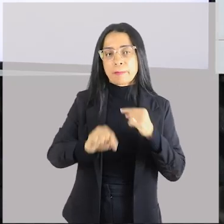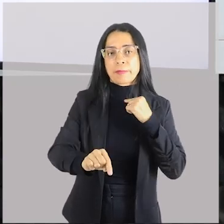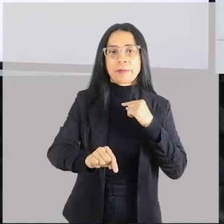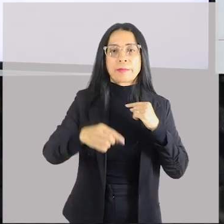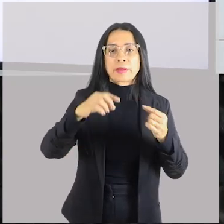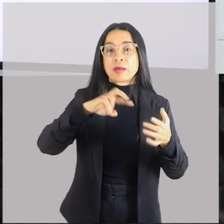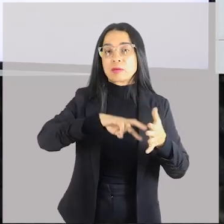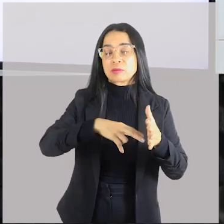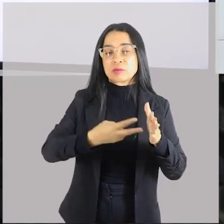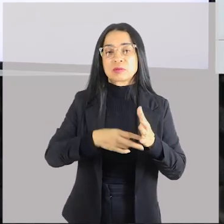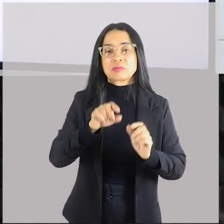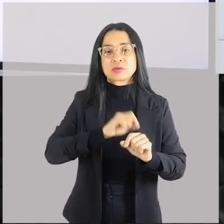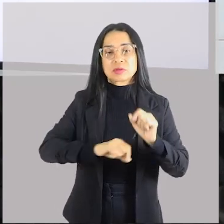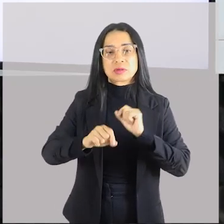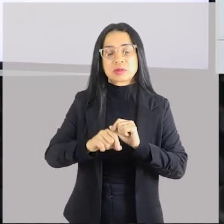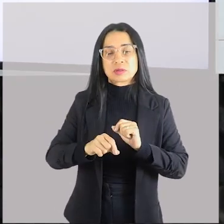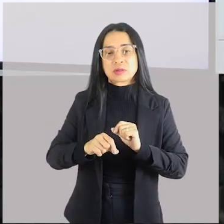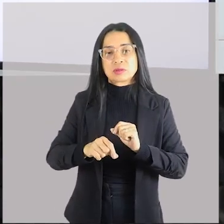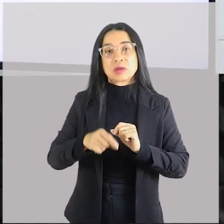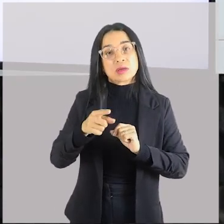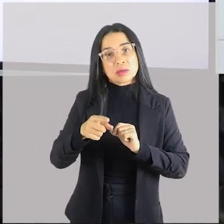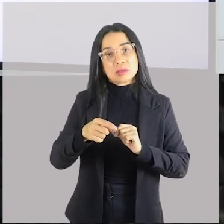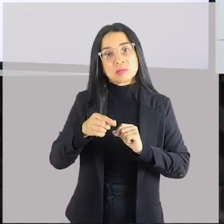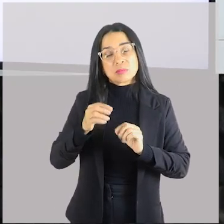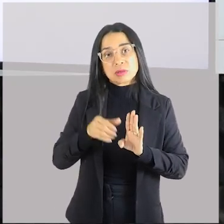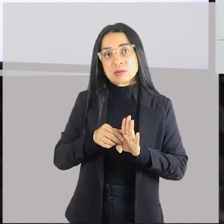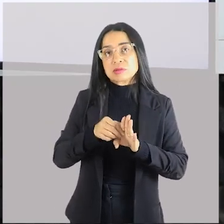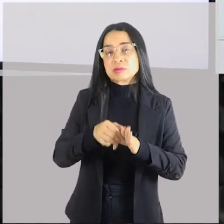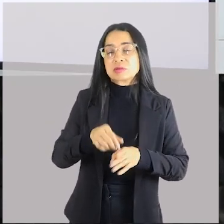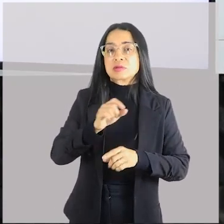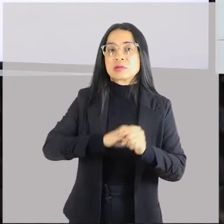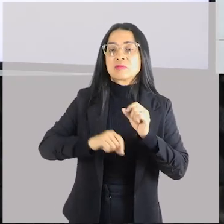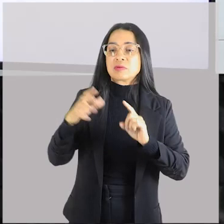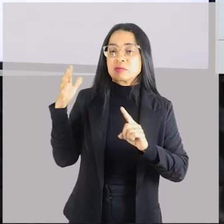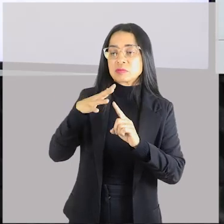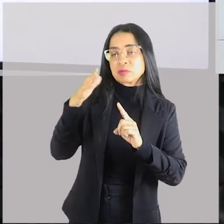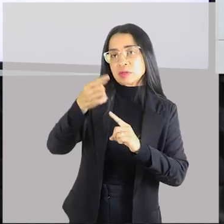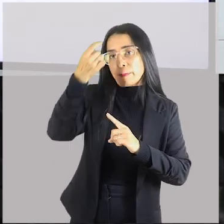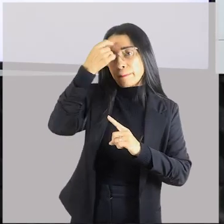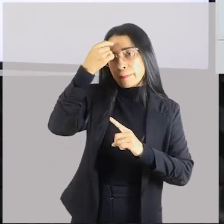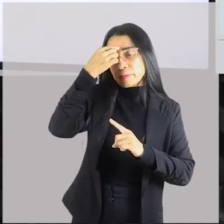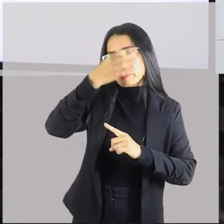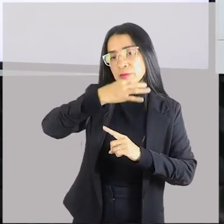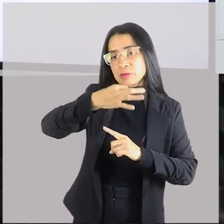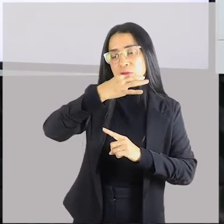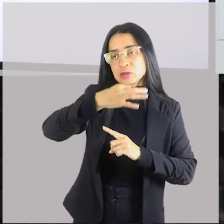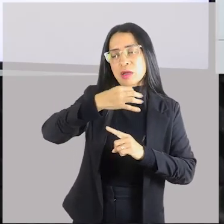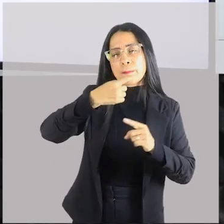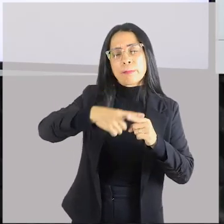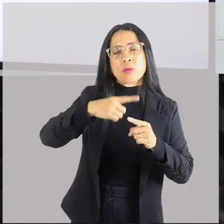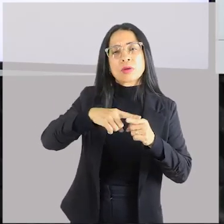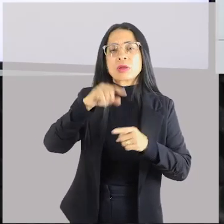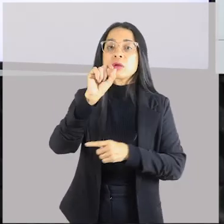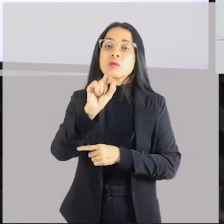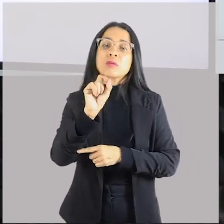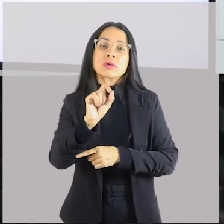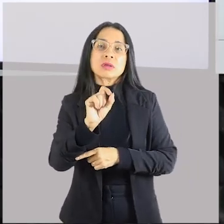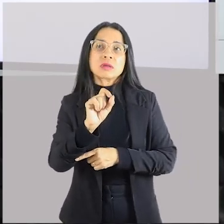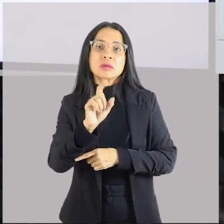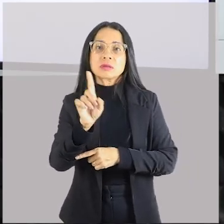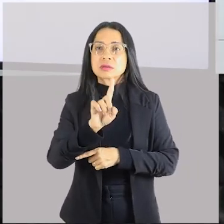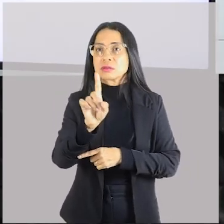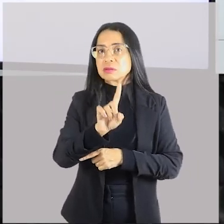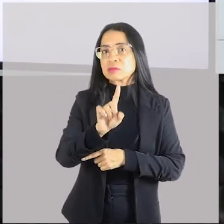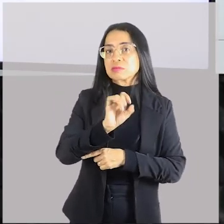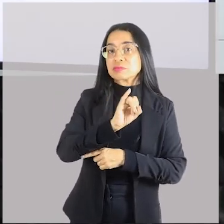indignação e te levar a pensar e criticar por o qu e não se isso é arte ou não não é